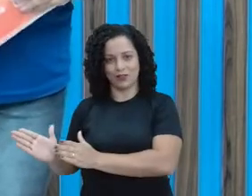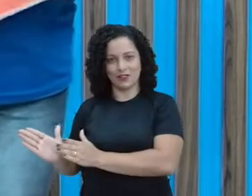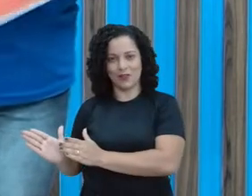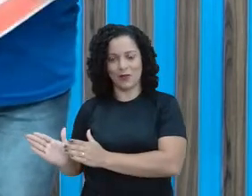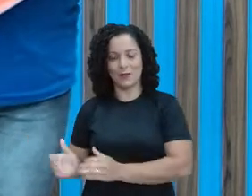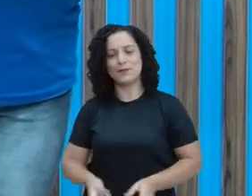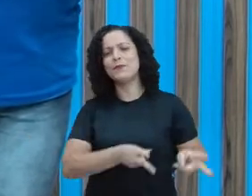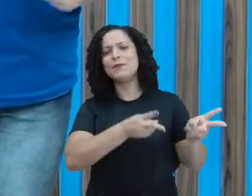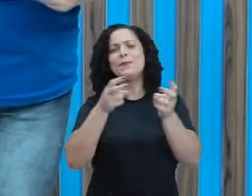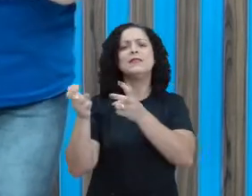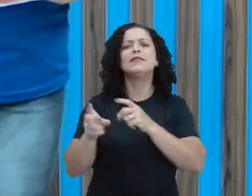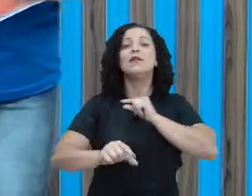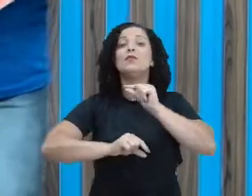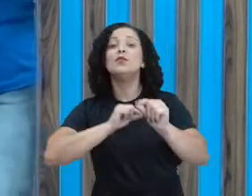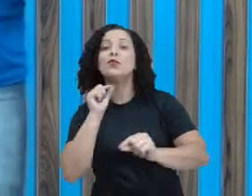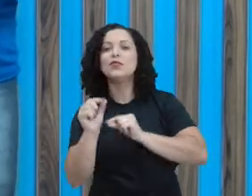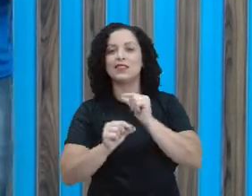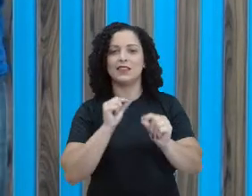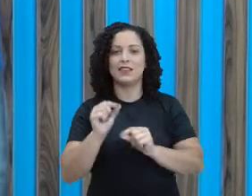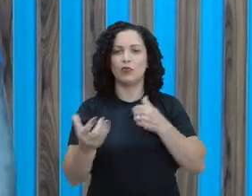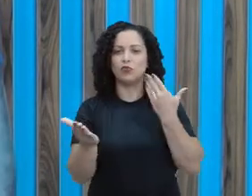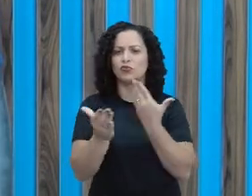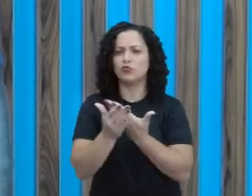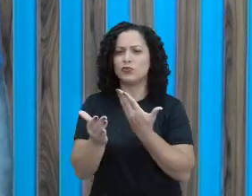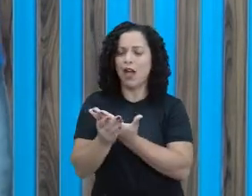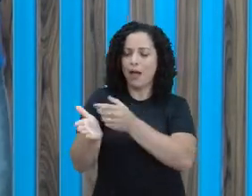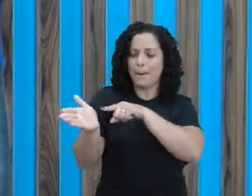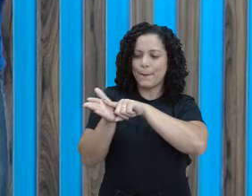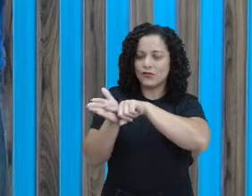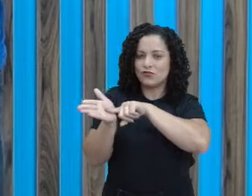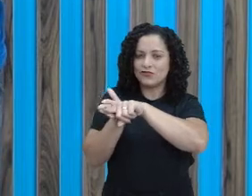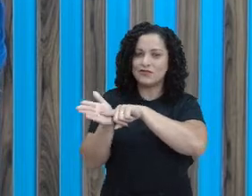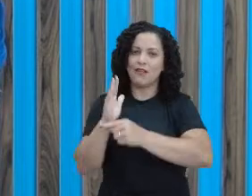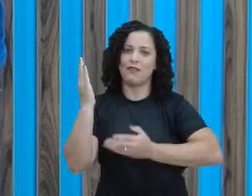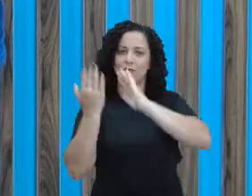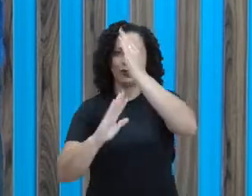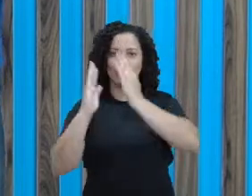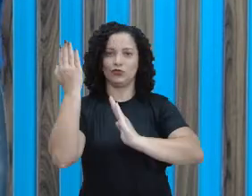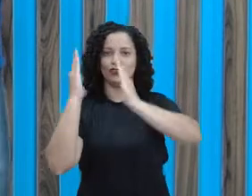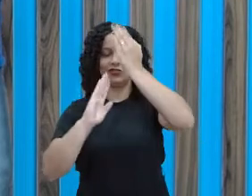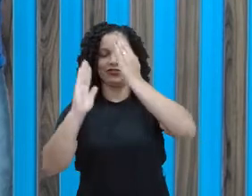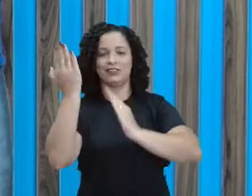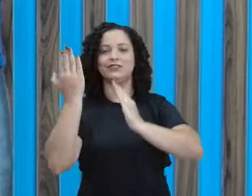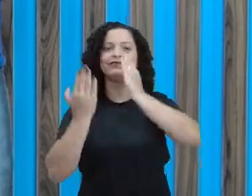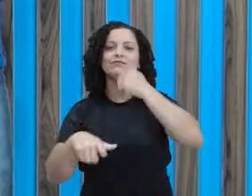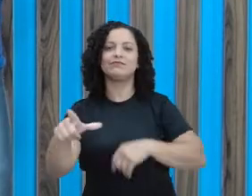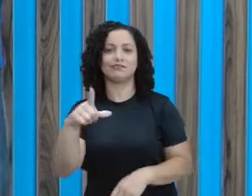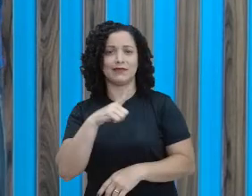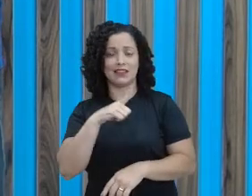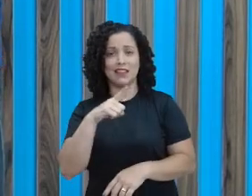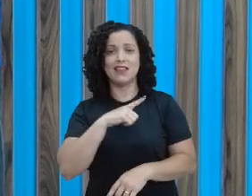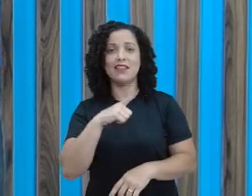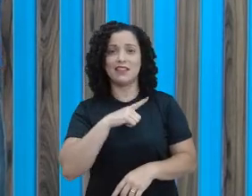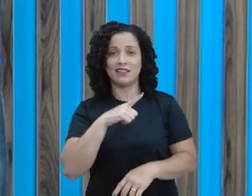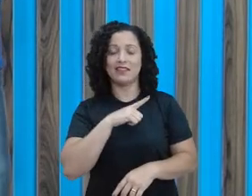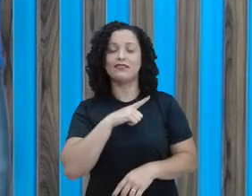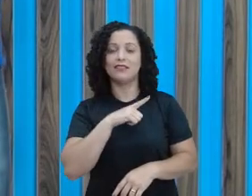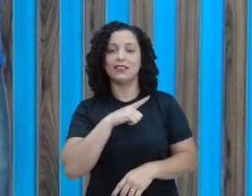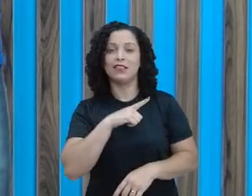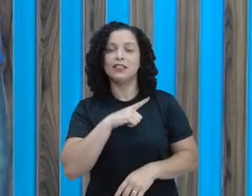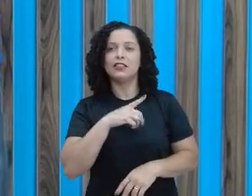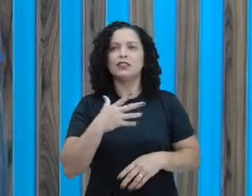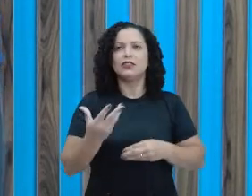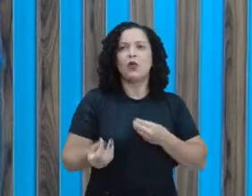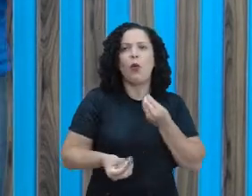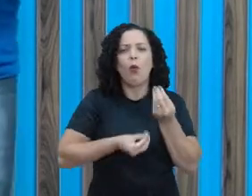que a questão do estudo da vida, o estudo da biologia, vem trazendo aí para a gente o